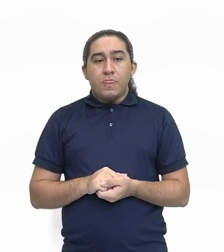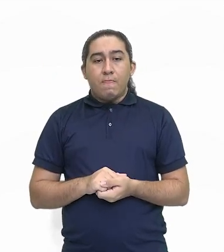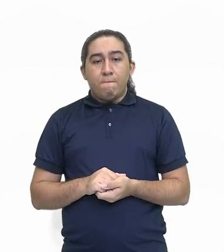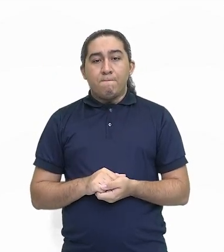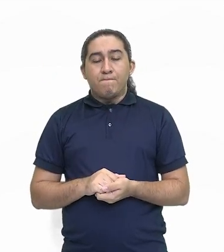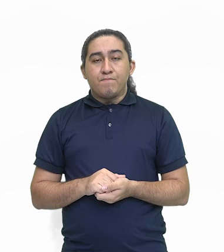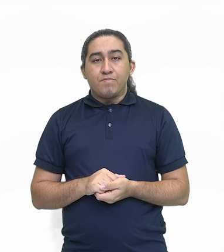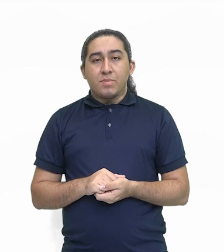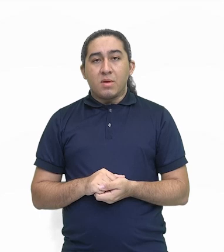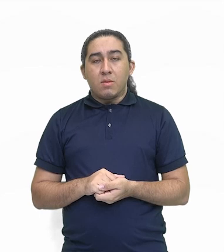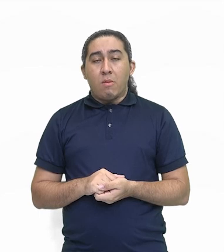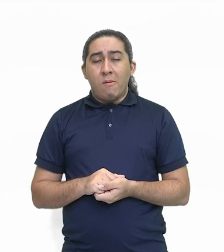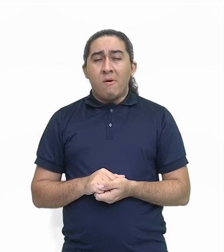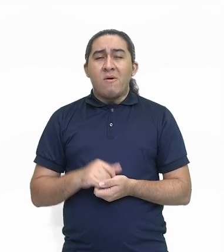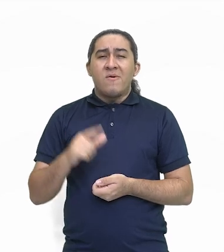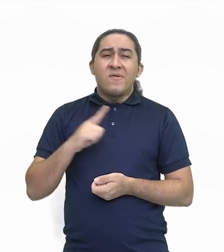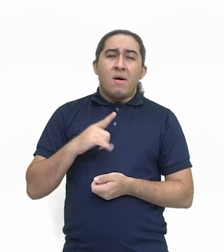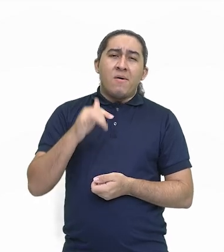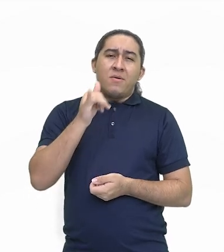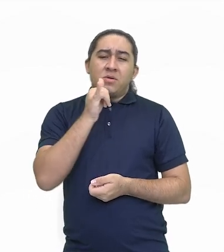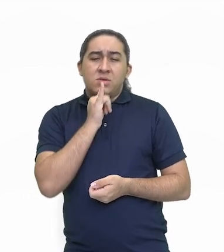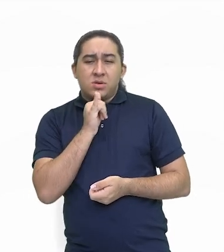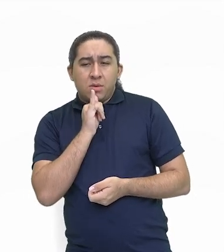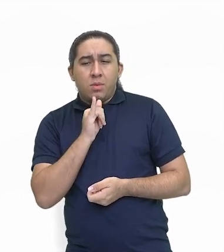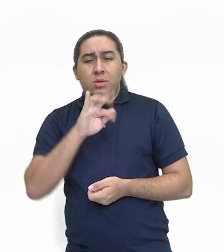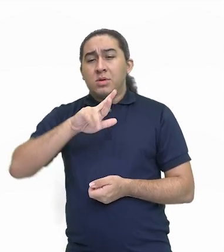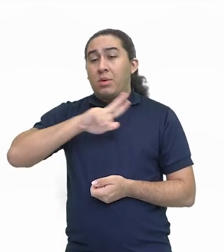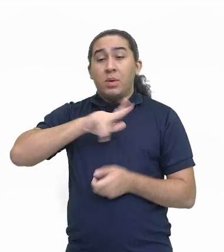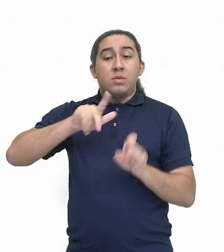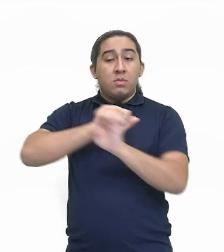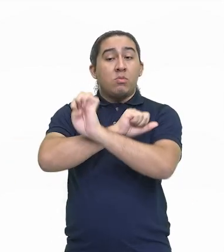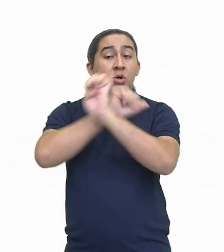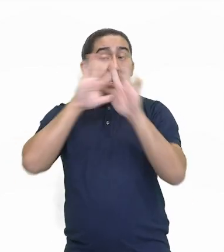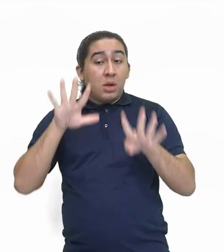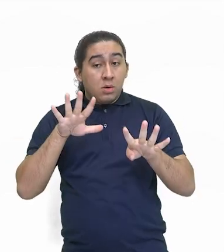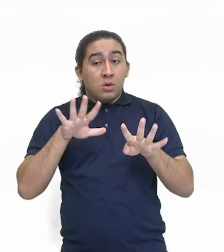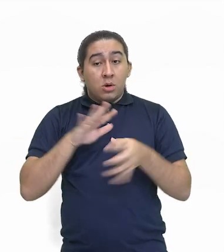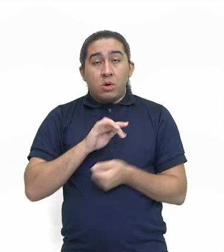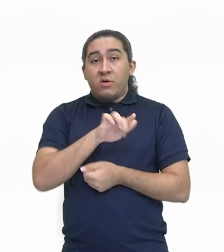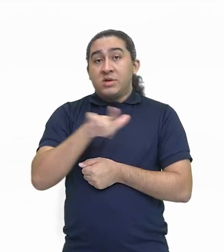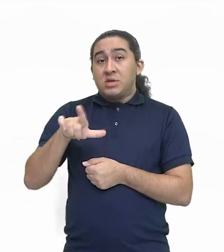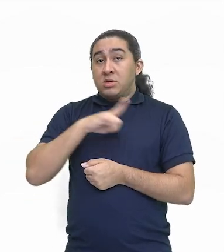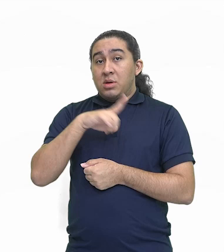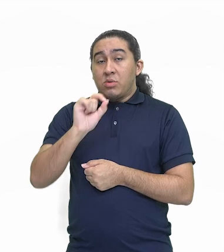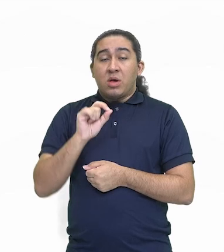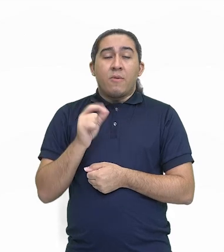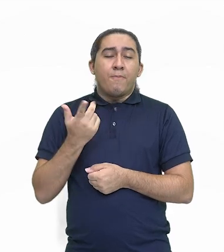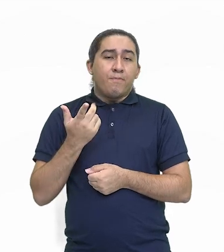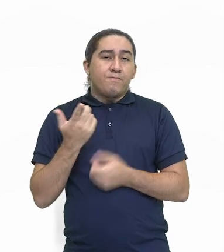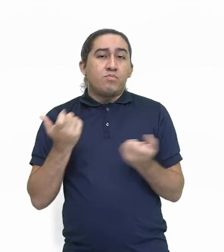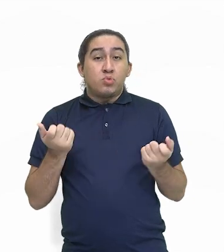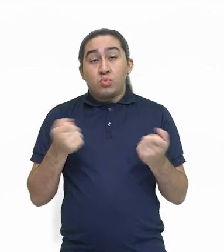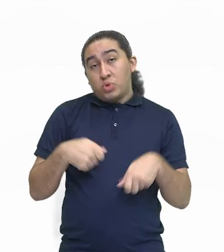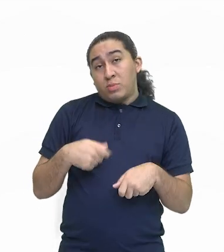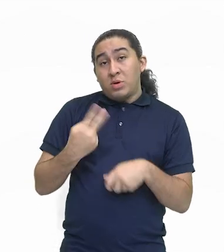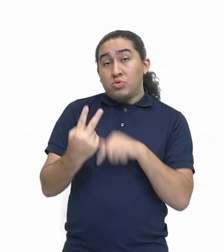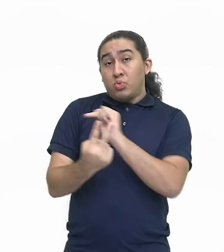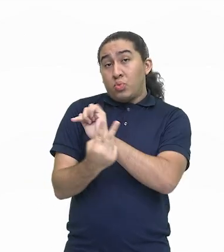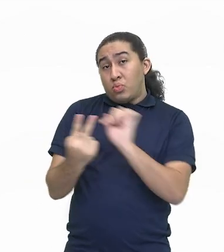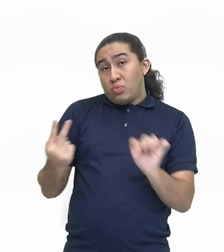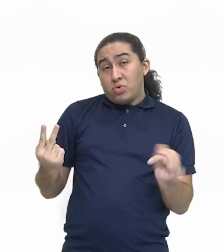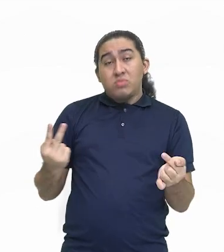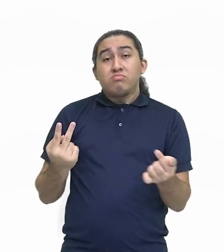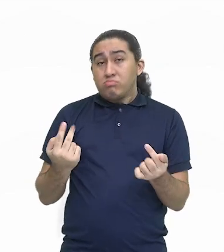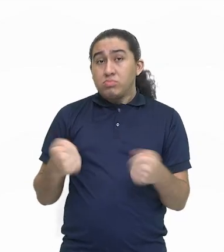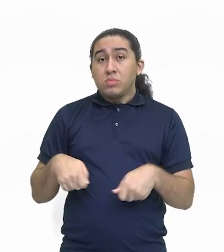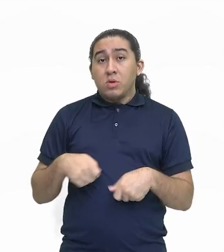deixar, né, ali bem... Não vai deixar claro, você vai ter dupla interpretação. Você vai dizer, ou é